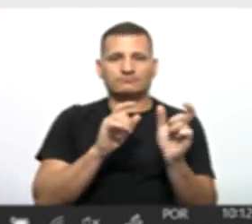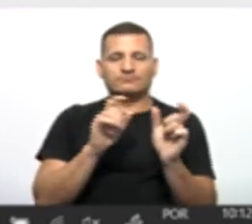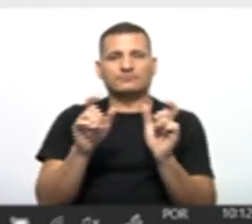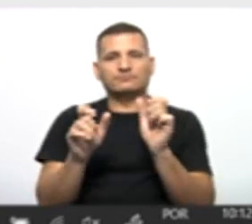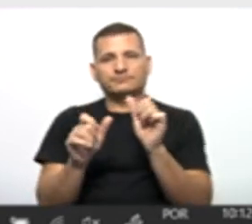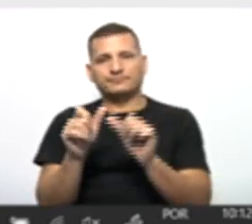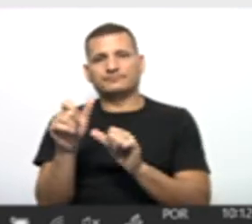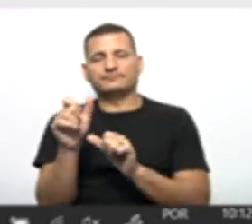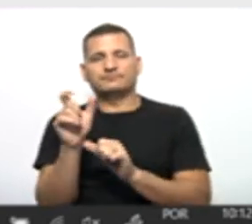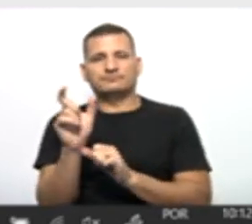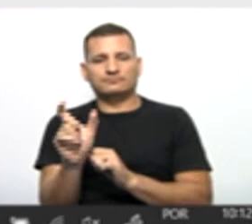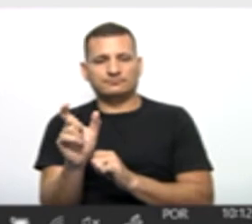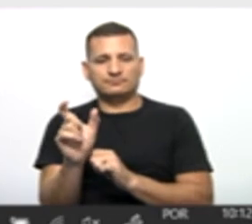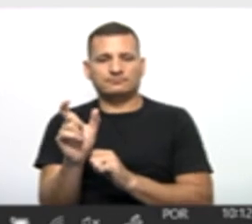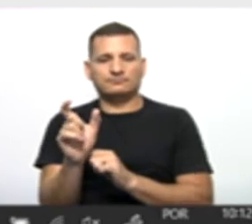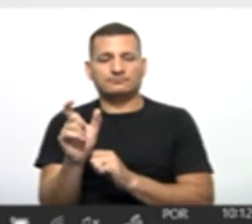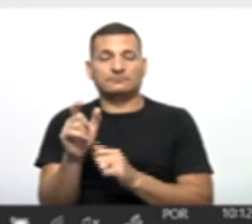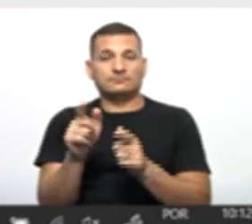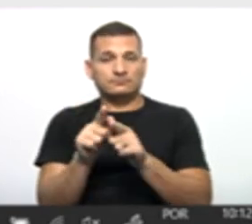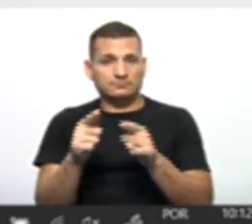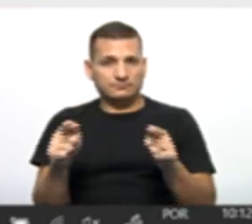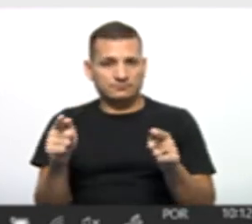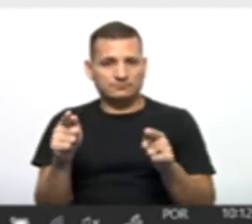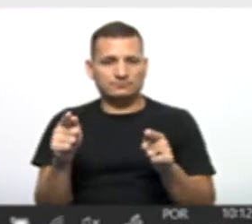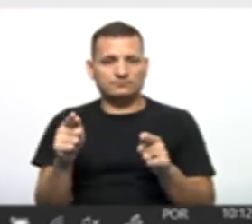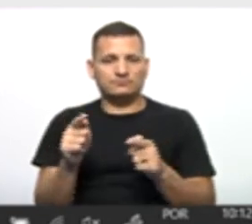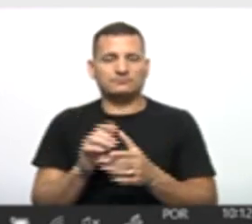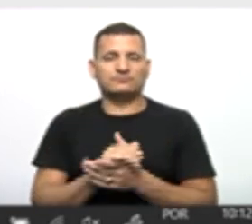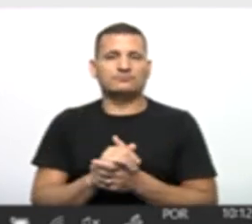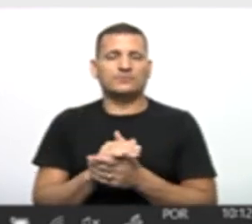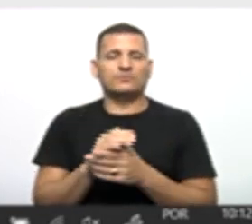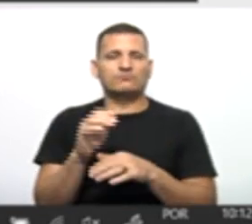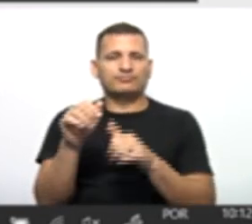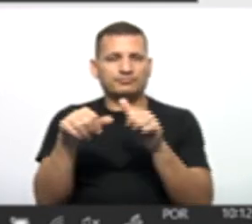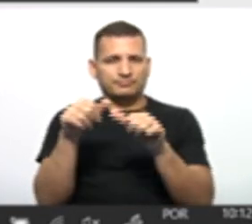gramática. Então, nós fizemos uma alteração nos dados da nossa tabela aqui.